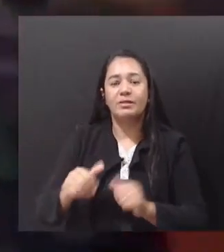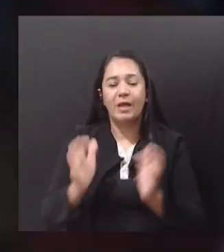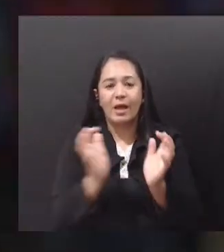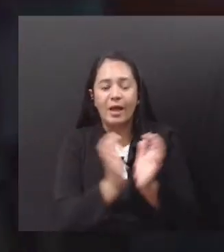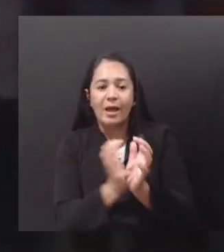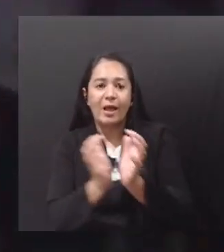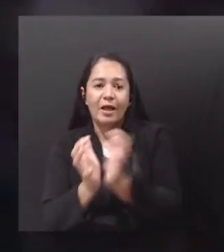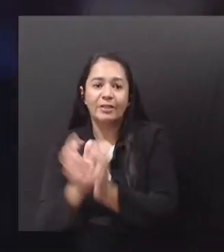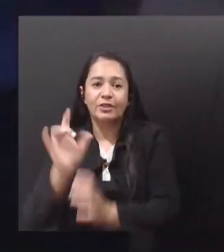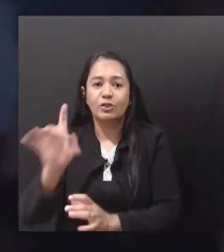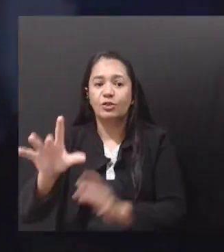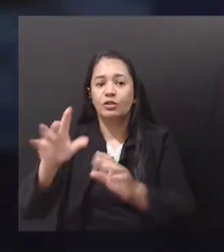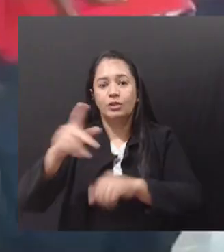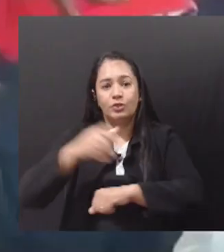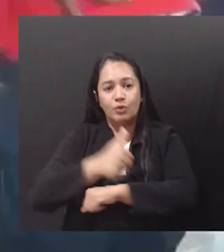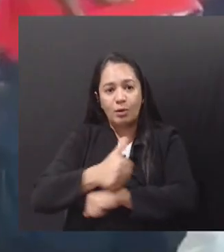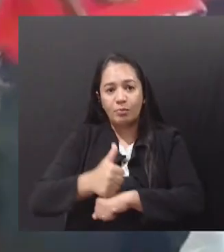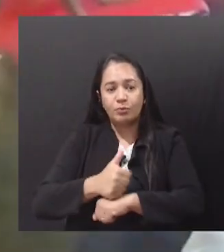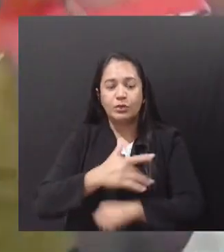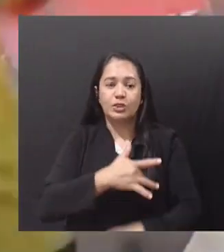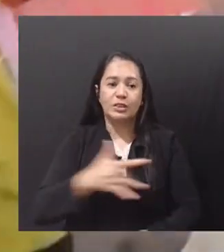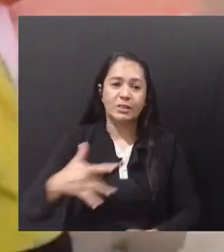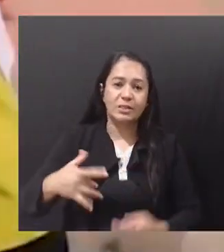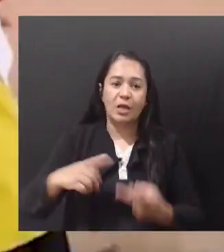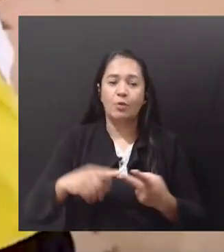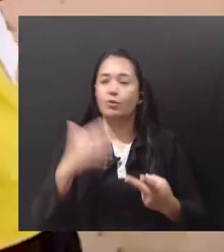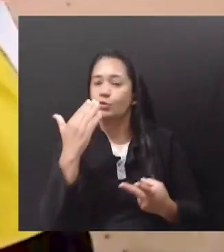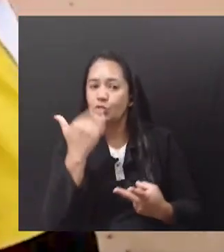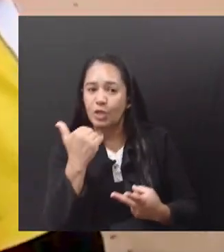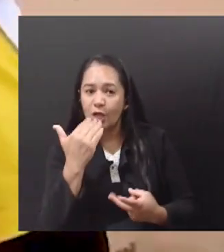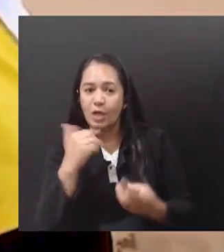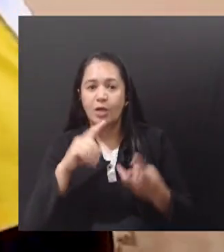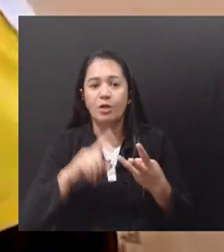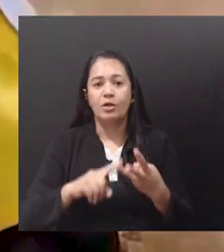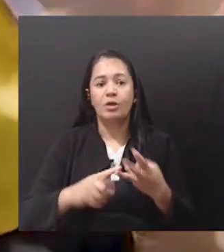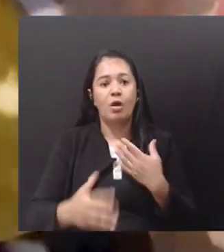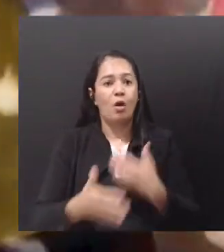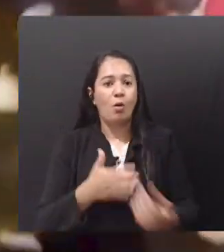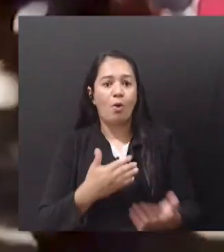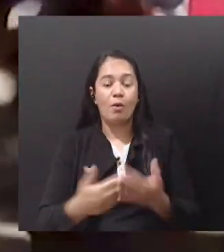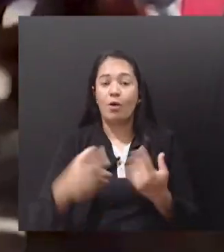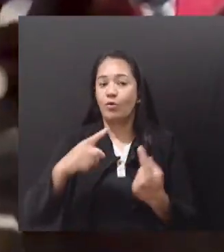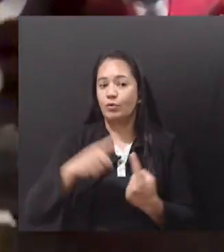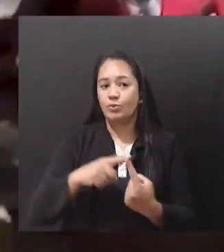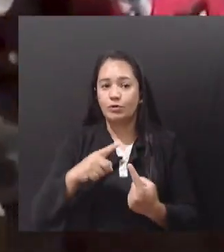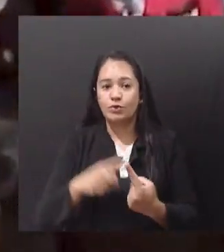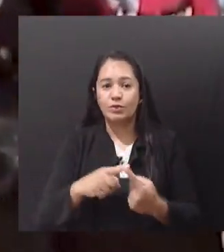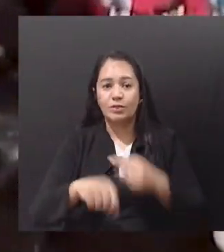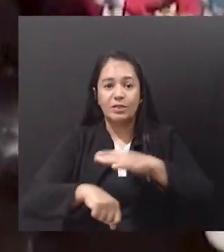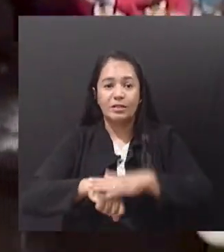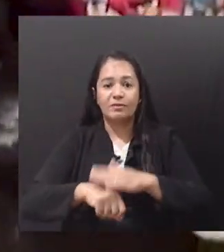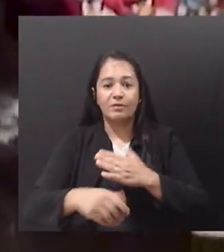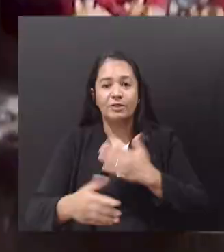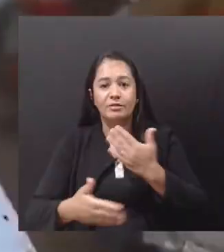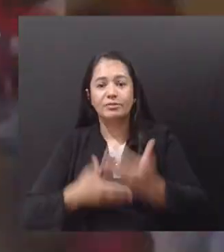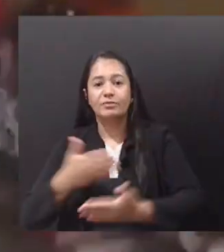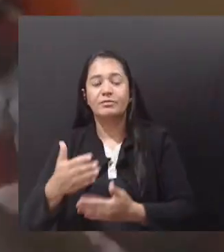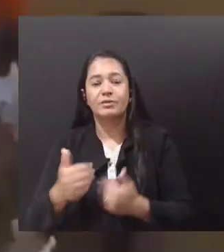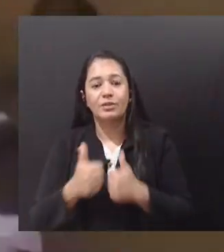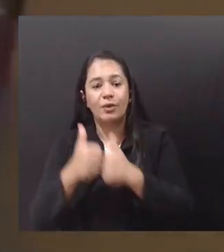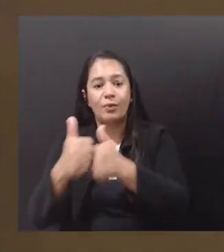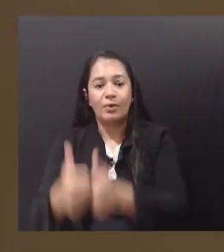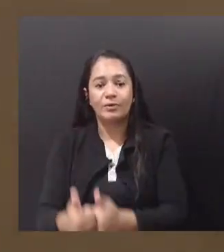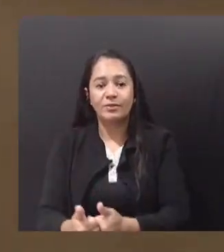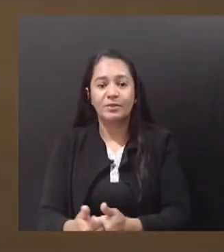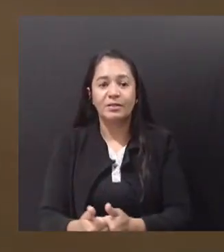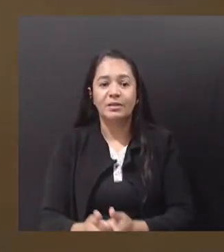sua especialidade, seja saúde, alimentação ou qualquer outro tipo, para fazer o revezamento e o acompanhamento. Então, depois